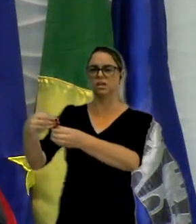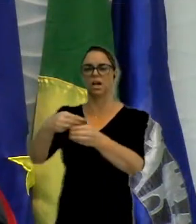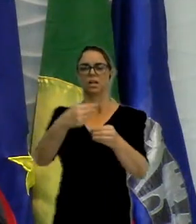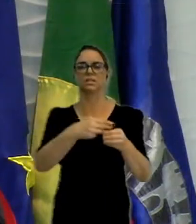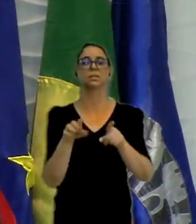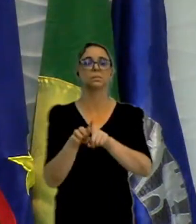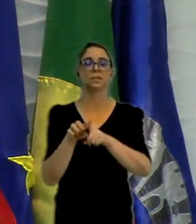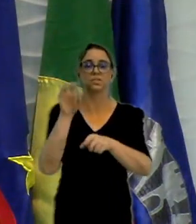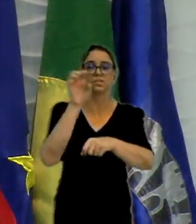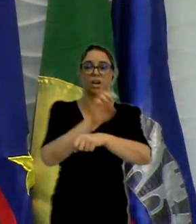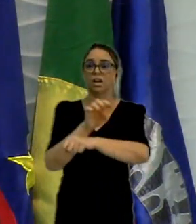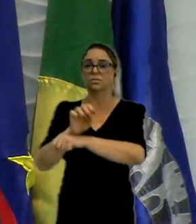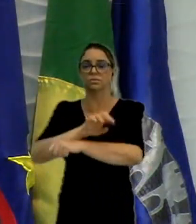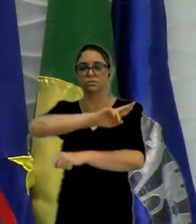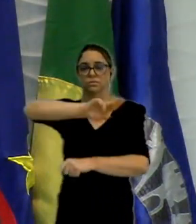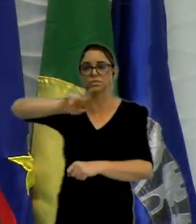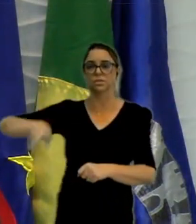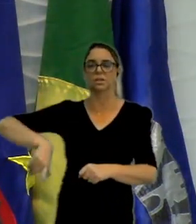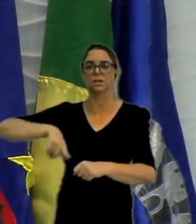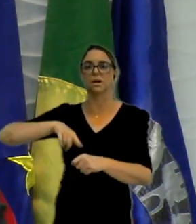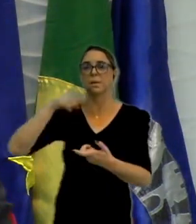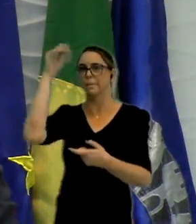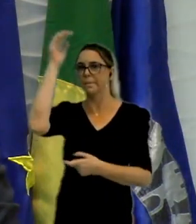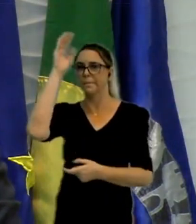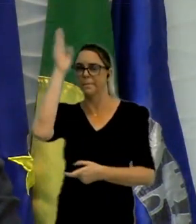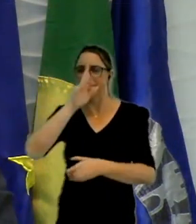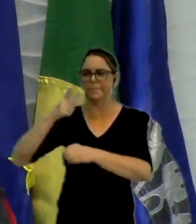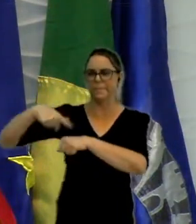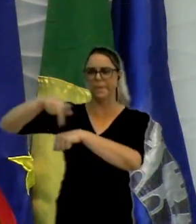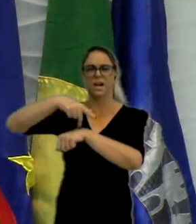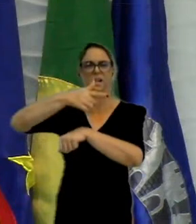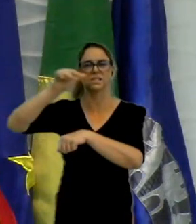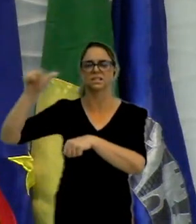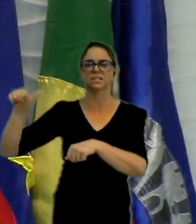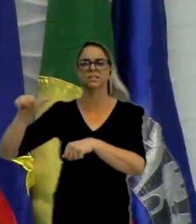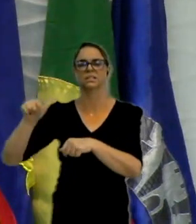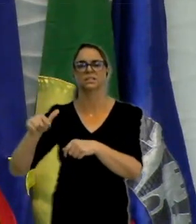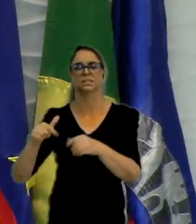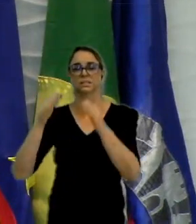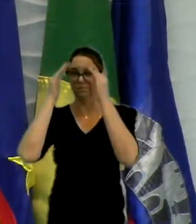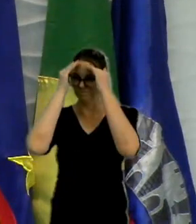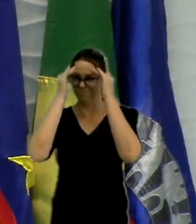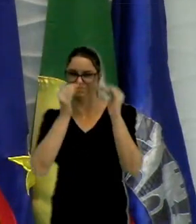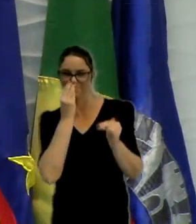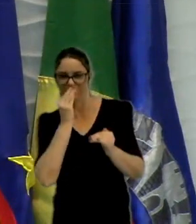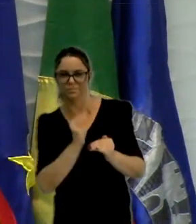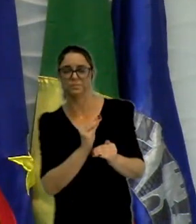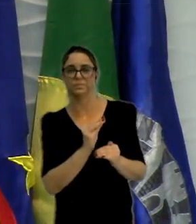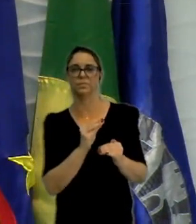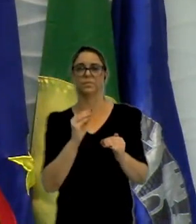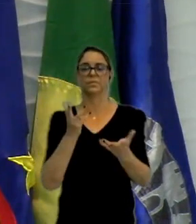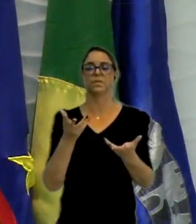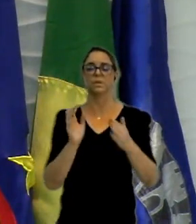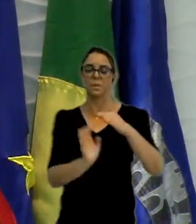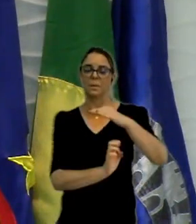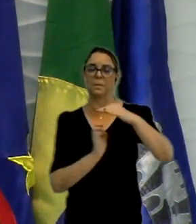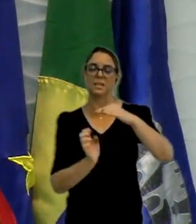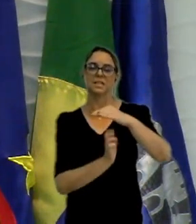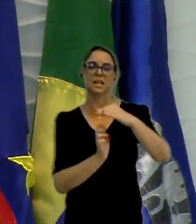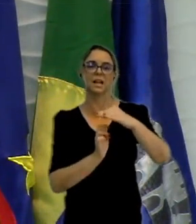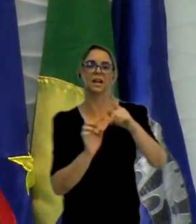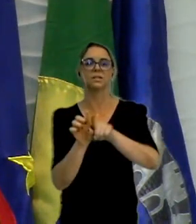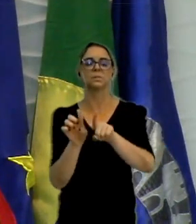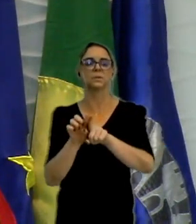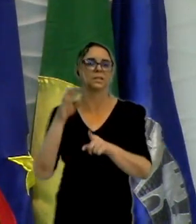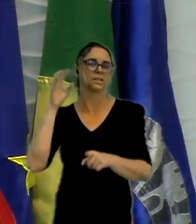estados, em outros países, quando veio o discurso aqui dessa casa. Desrespeitando, chamando um empresário, uma deputada